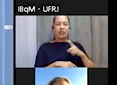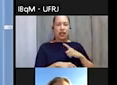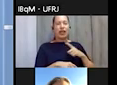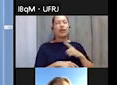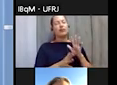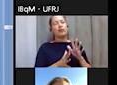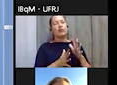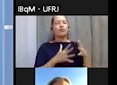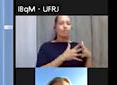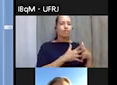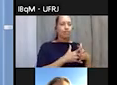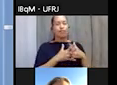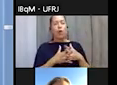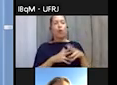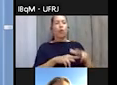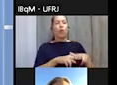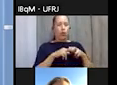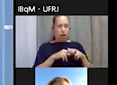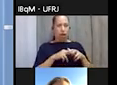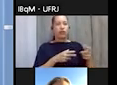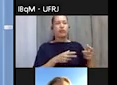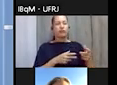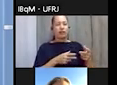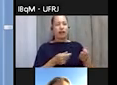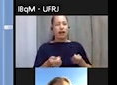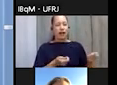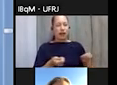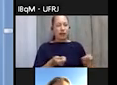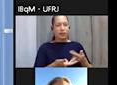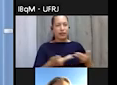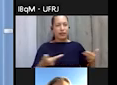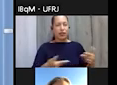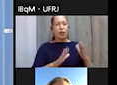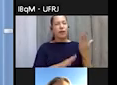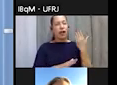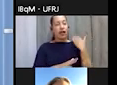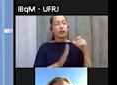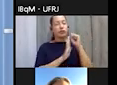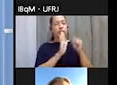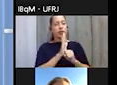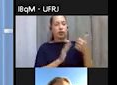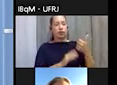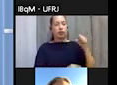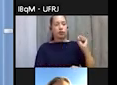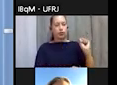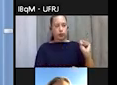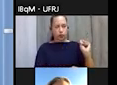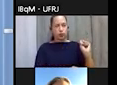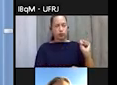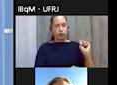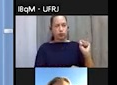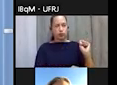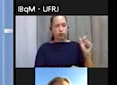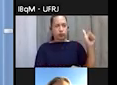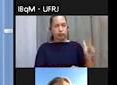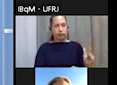da mineração. Mas a verdade é que desde o século XVIII, um brasileiro, ele